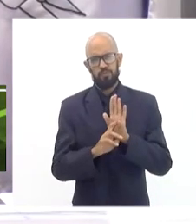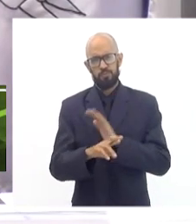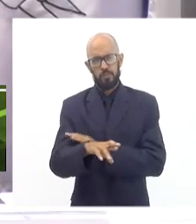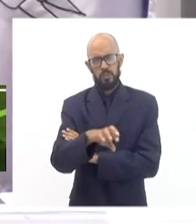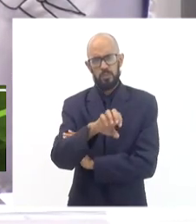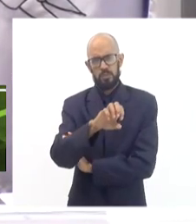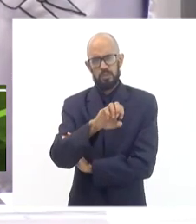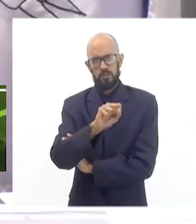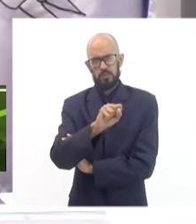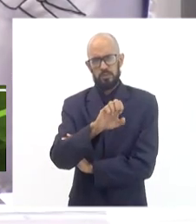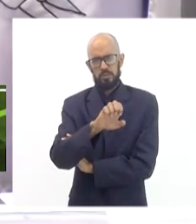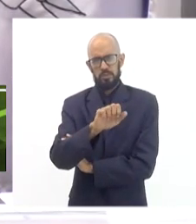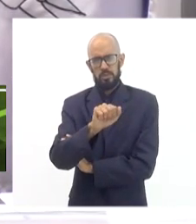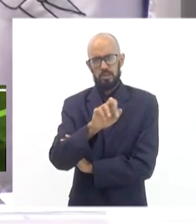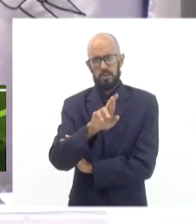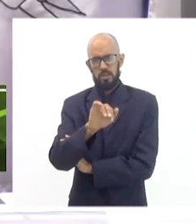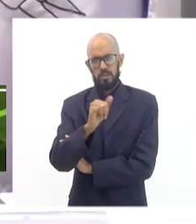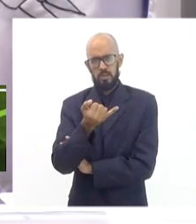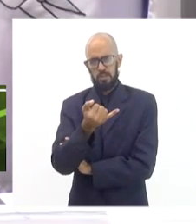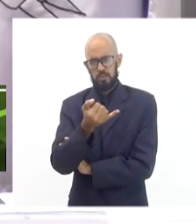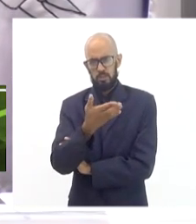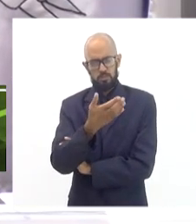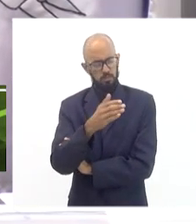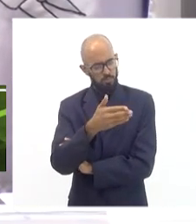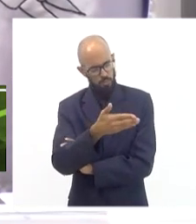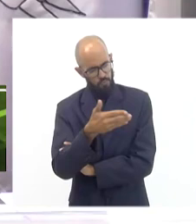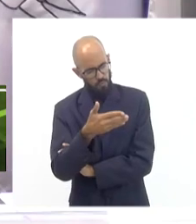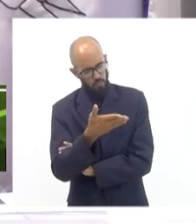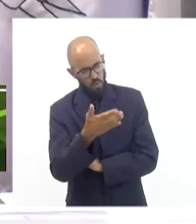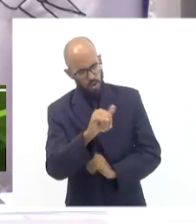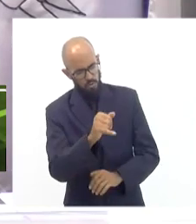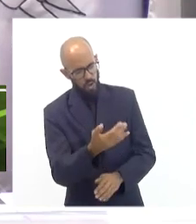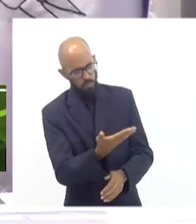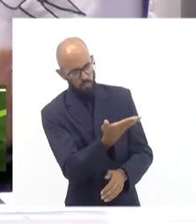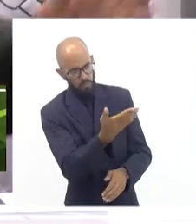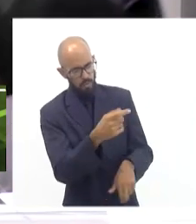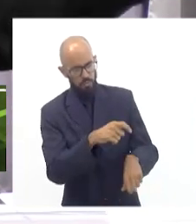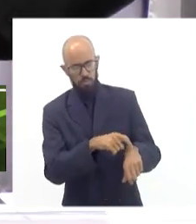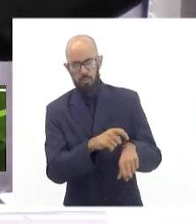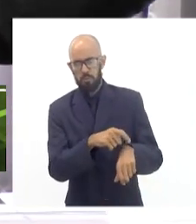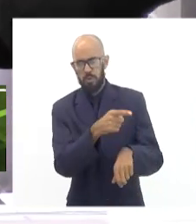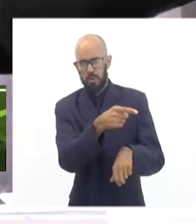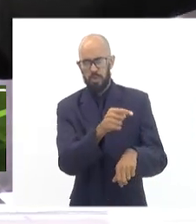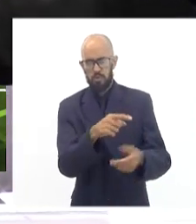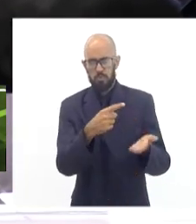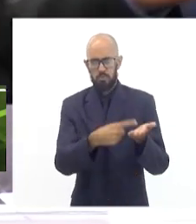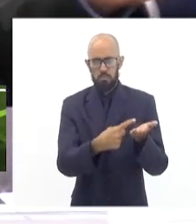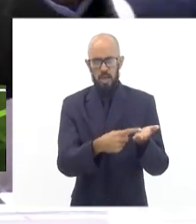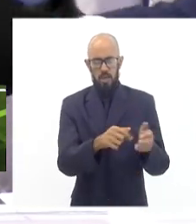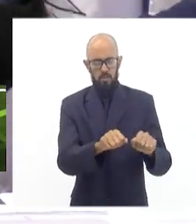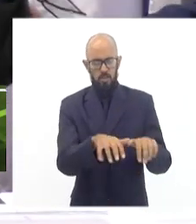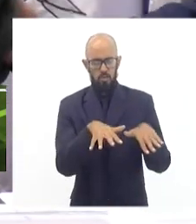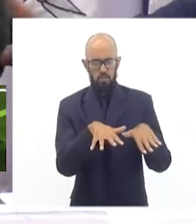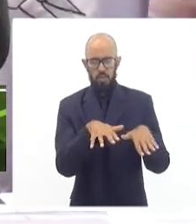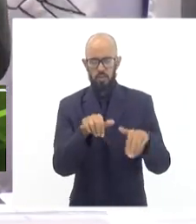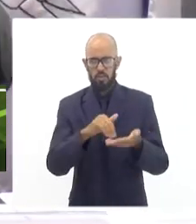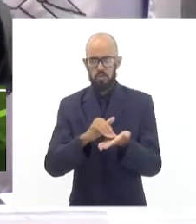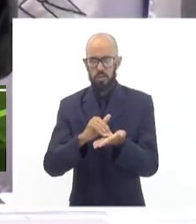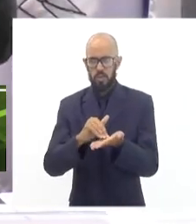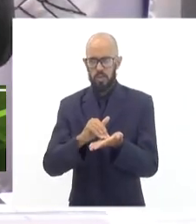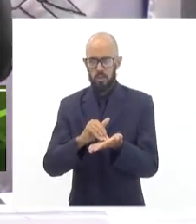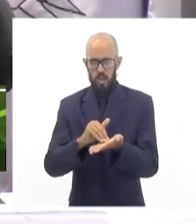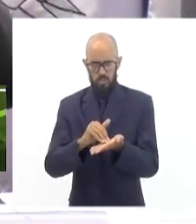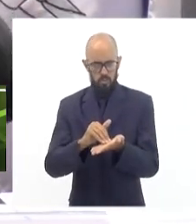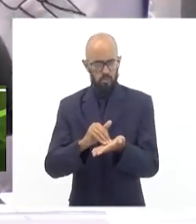seaerj chora por favor aproveita o momento e Marco audiência com secretário